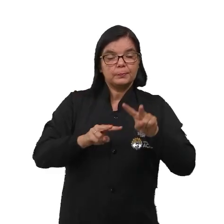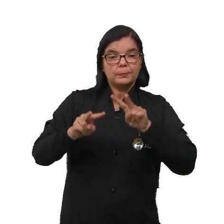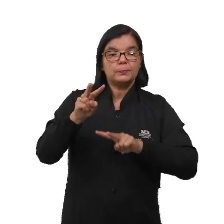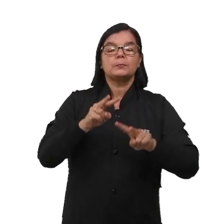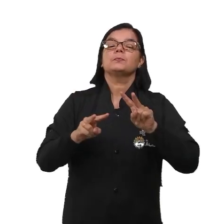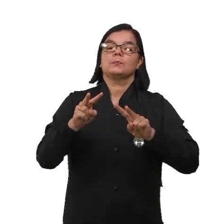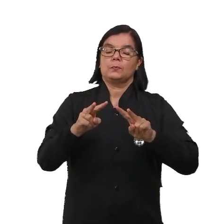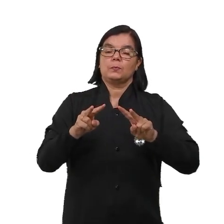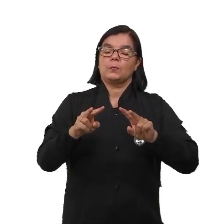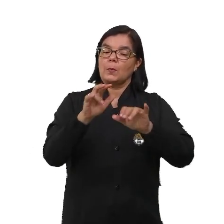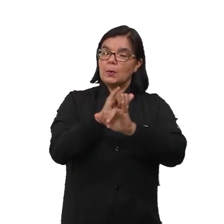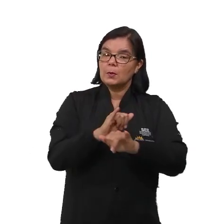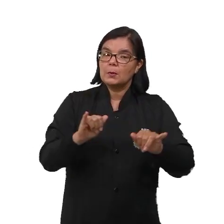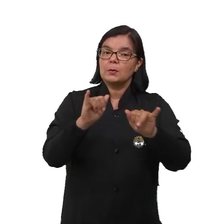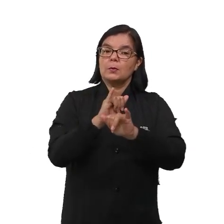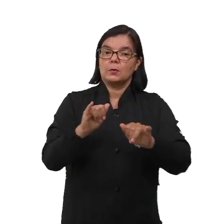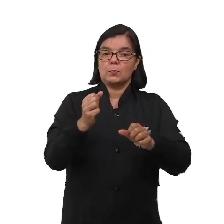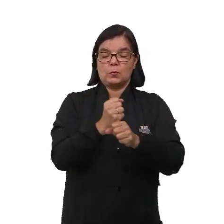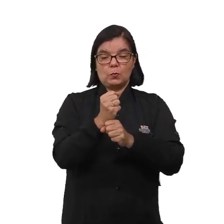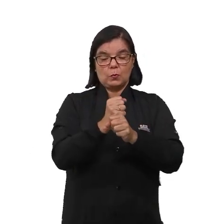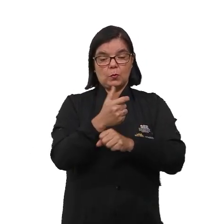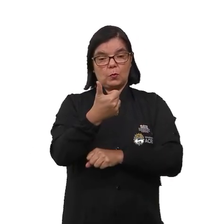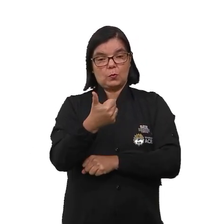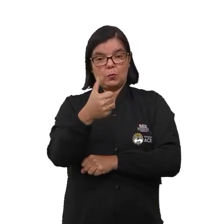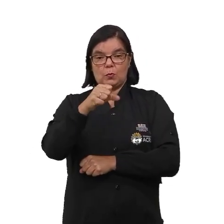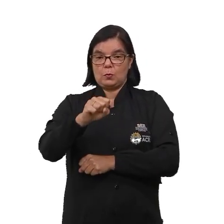visualizar a informação, do ano de